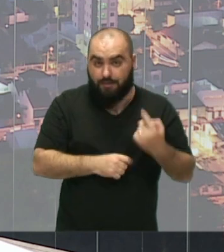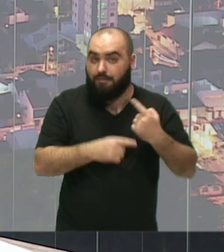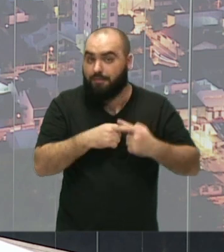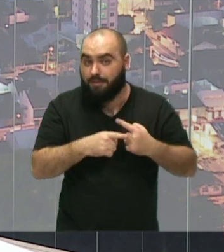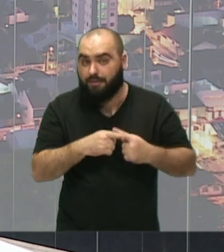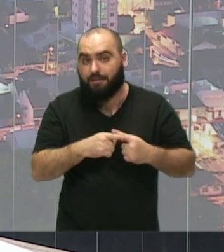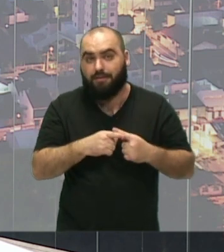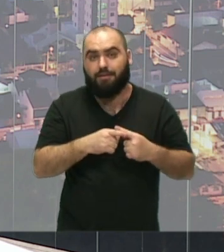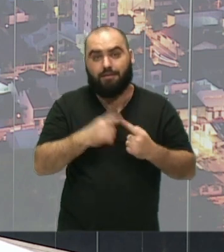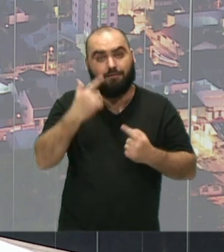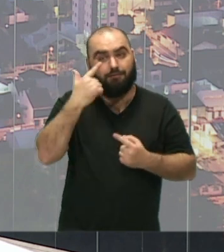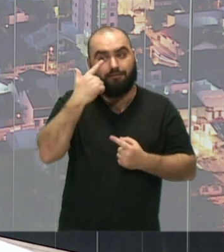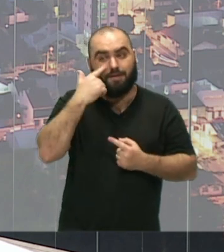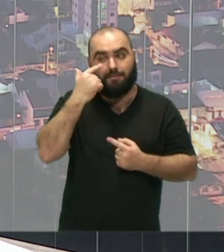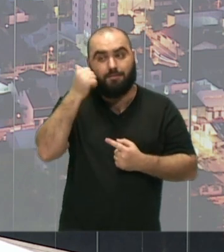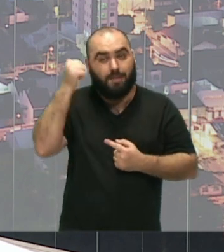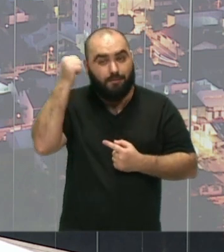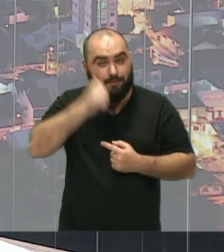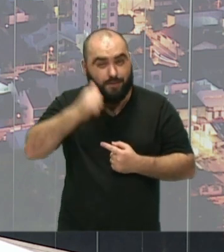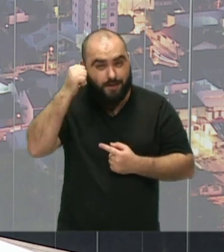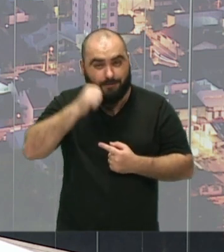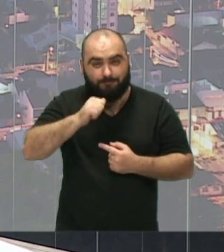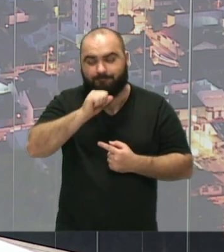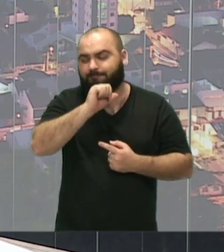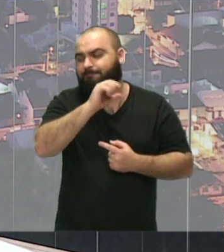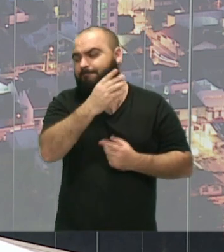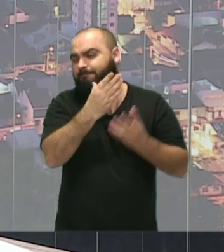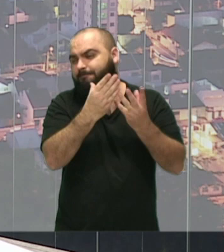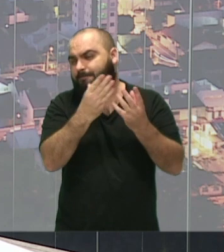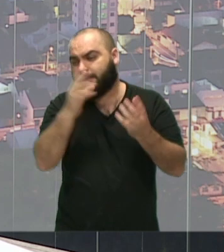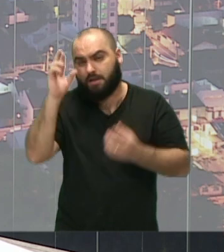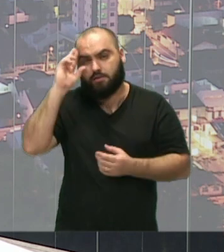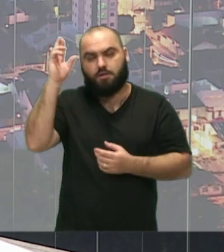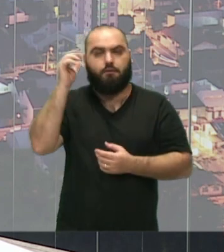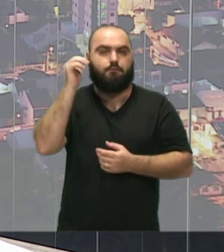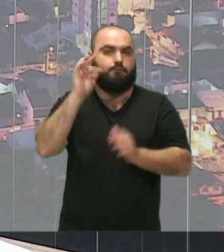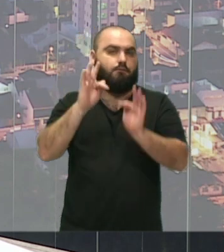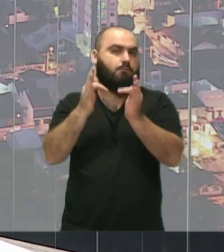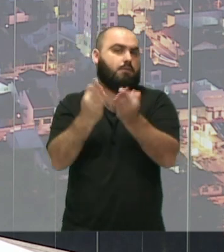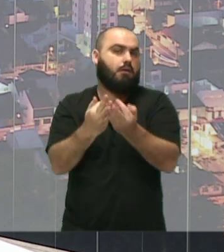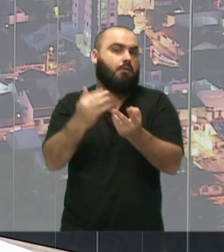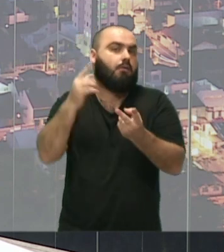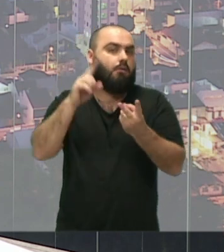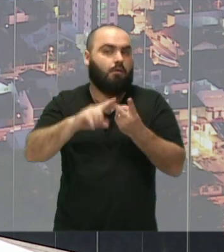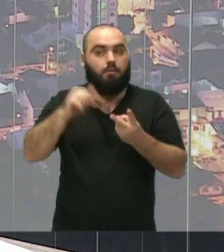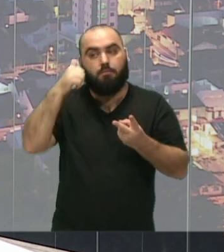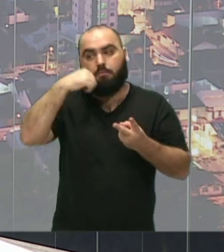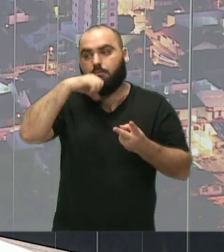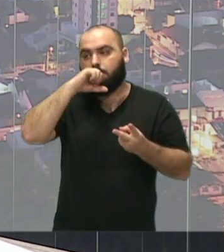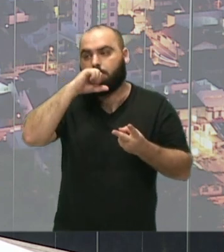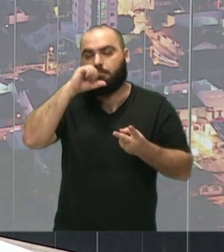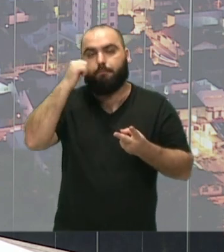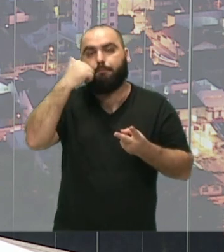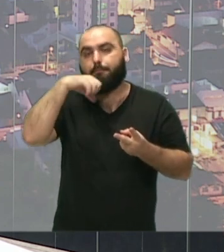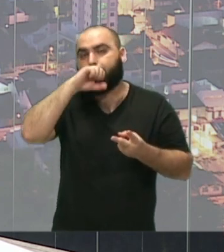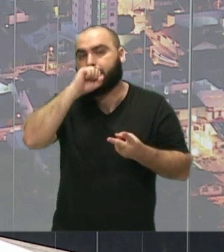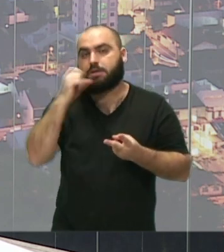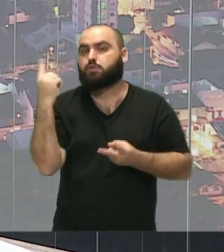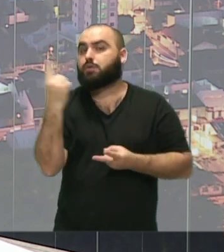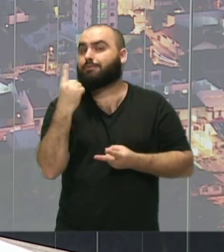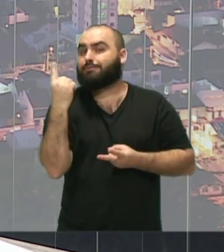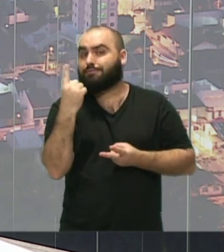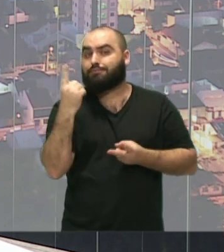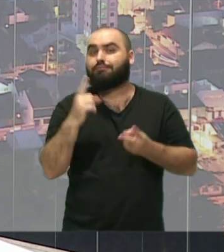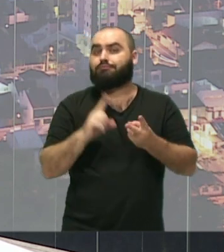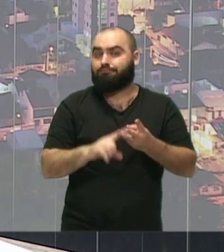contingente de mulheres que são chefes de família e tal, que são mães solo, enfim,